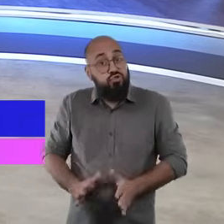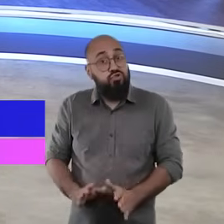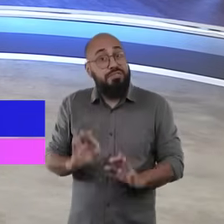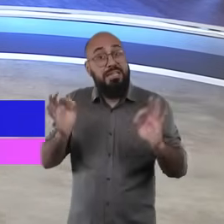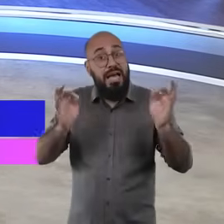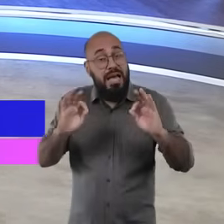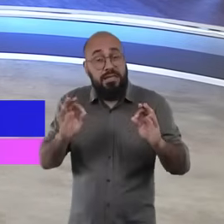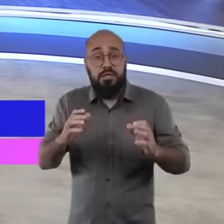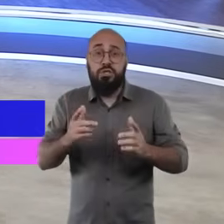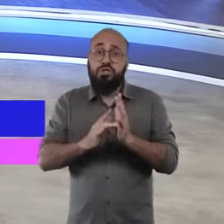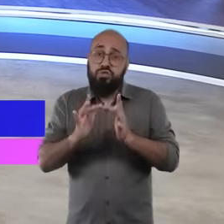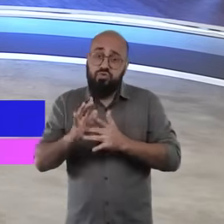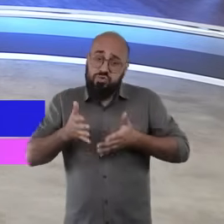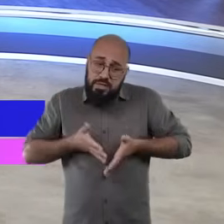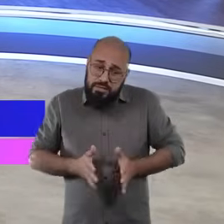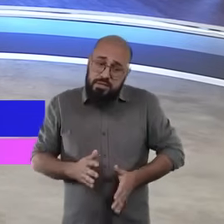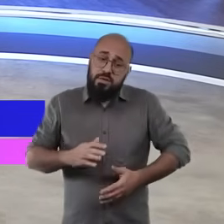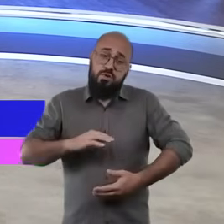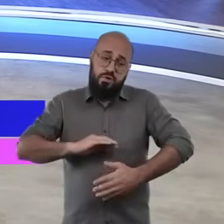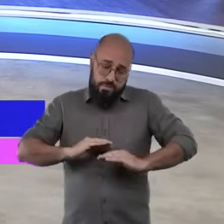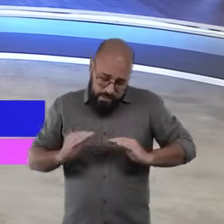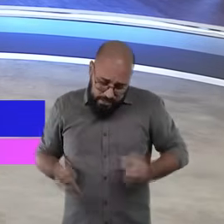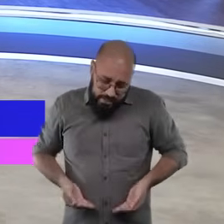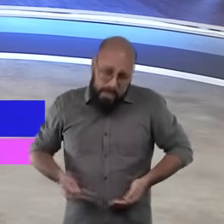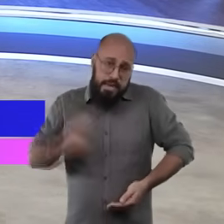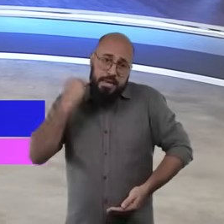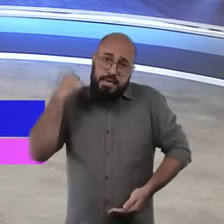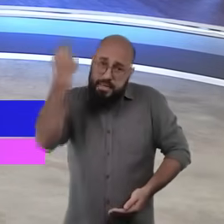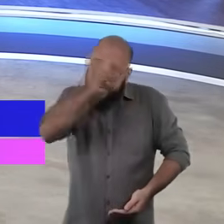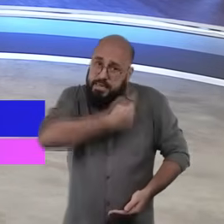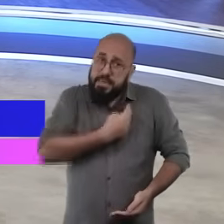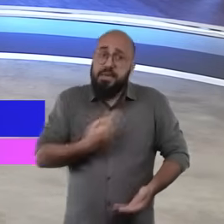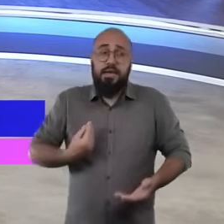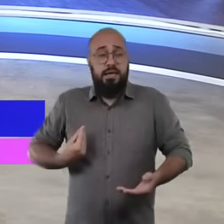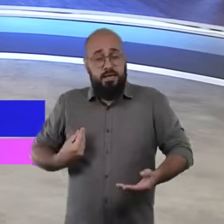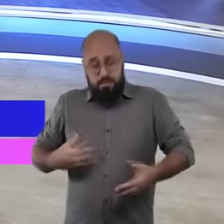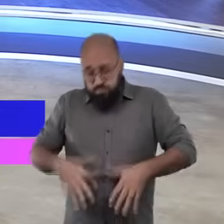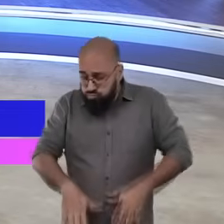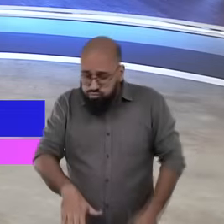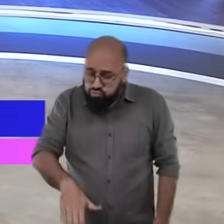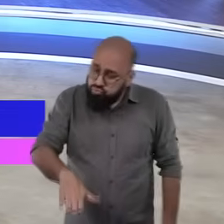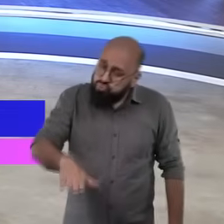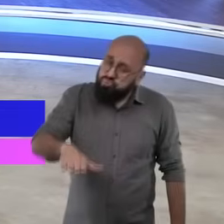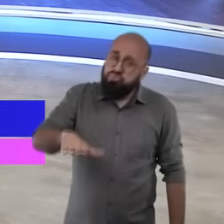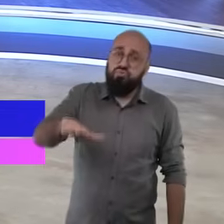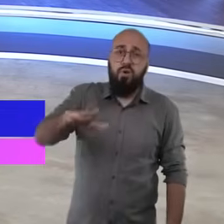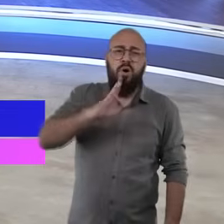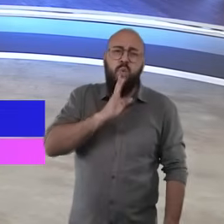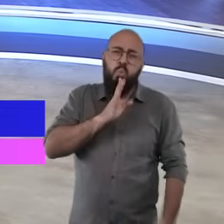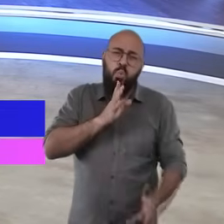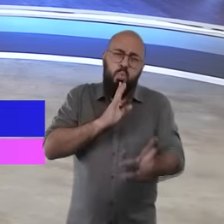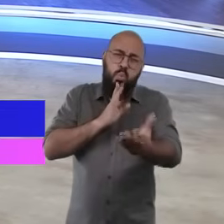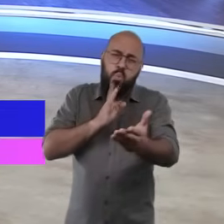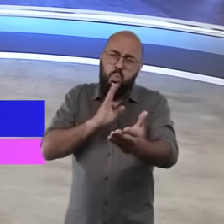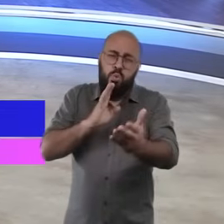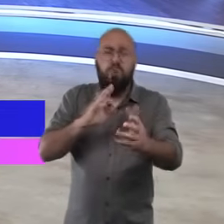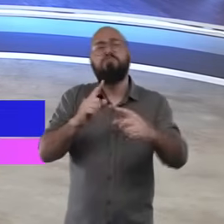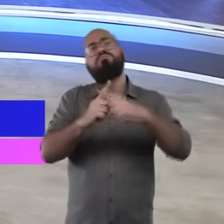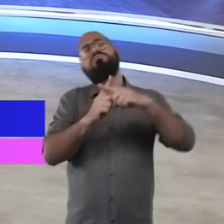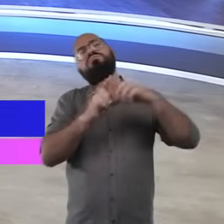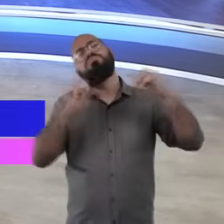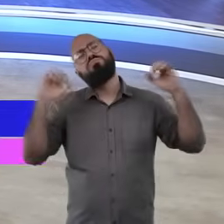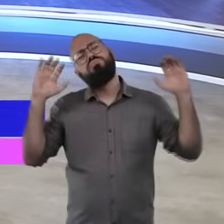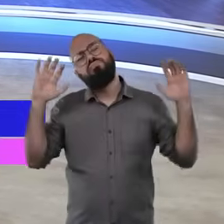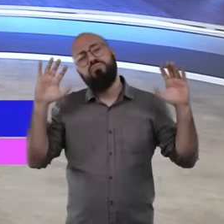em Belém, no ventre de Maria, junto com seu pai José, trabalhando na carpintaria. A história que nós conhecemos, que estão